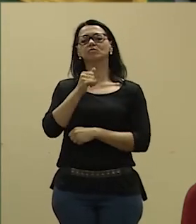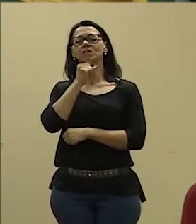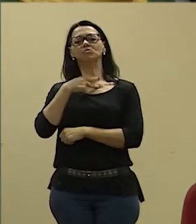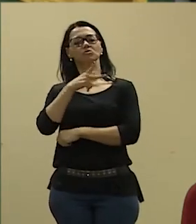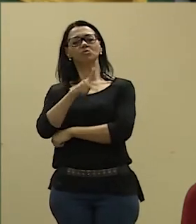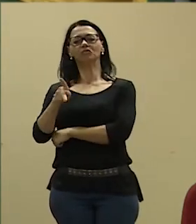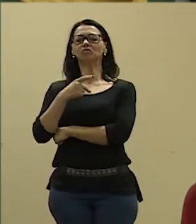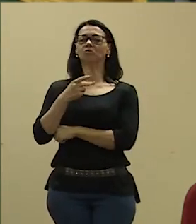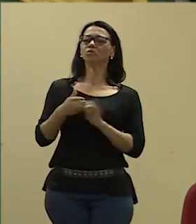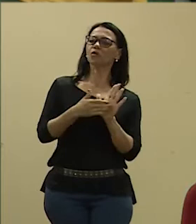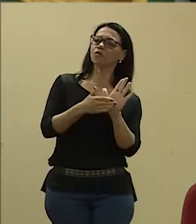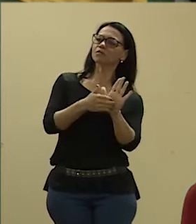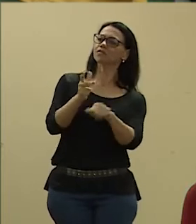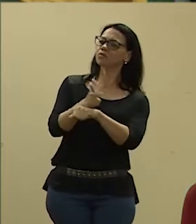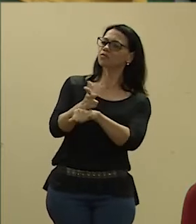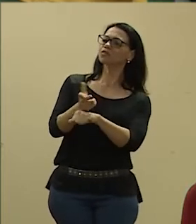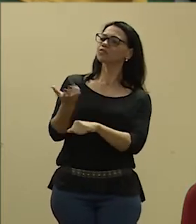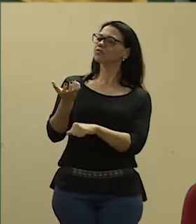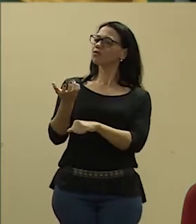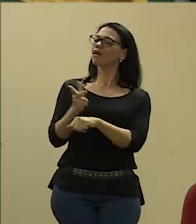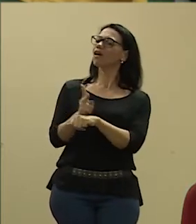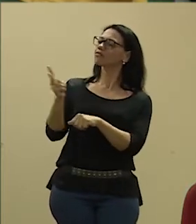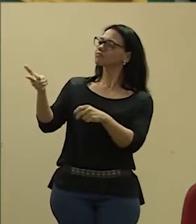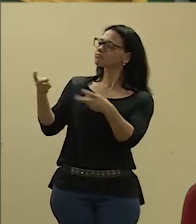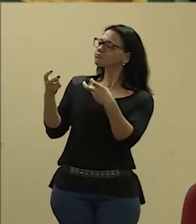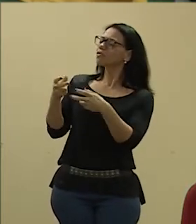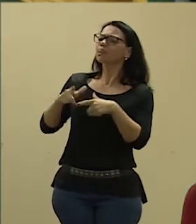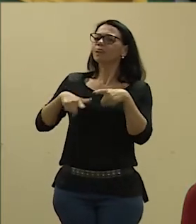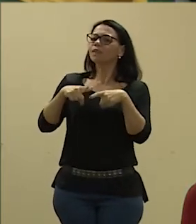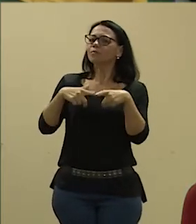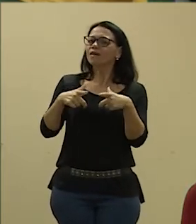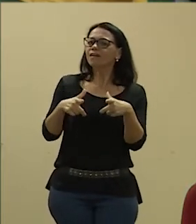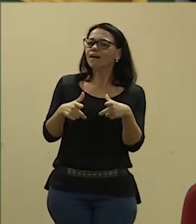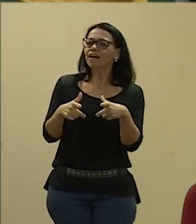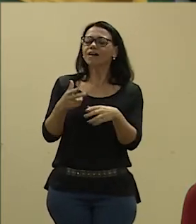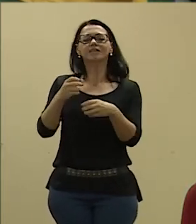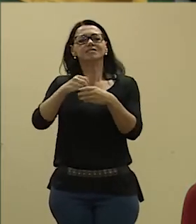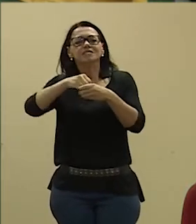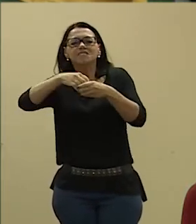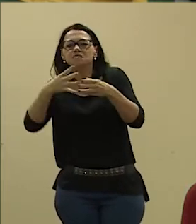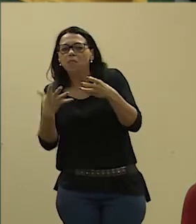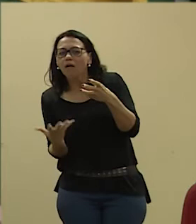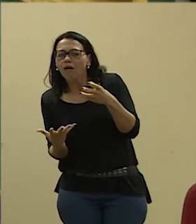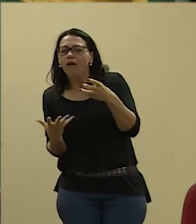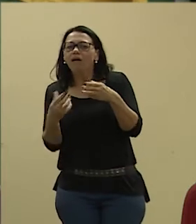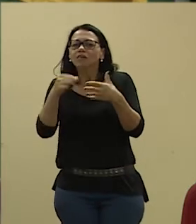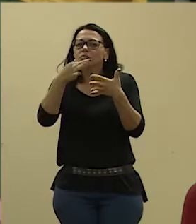possibilidades apresentadas no vídeo e quero poder trabalhar é essas questões é